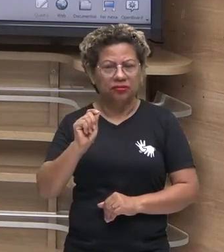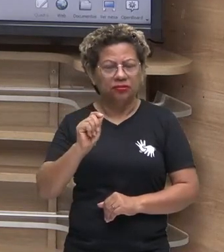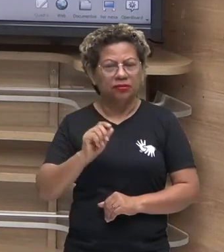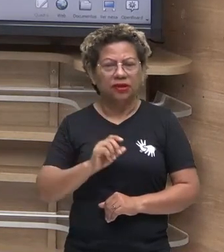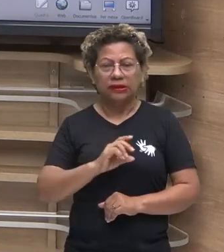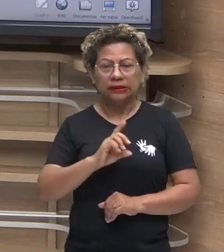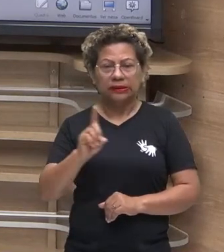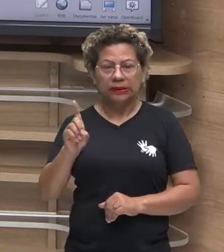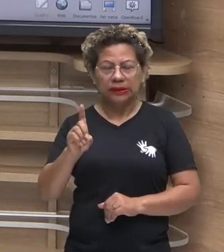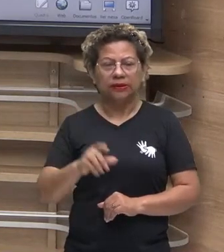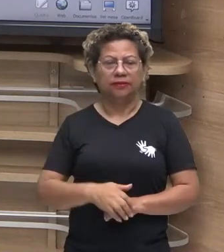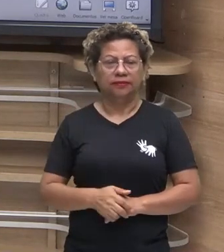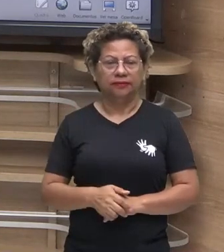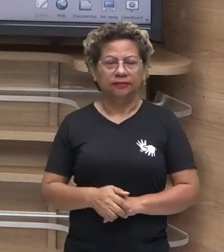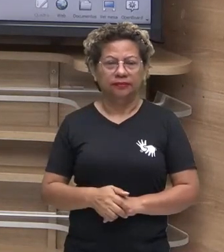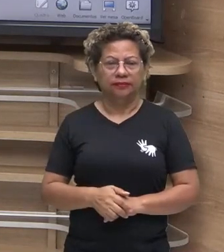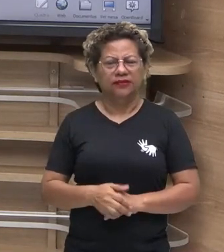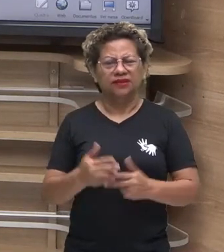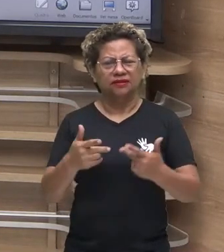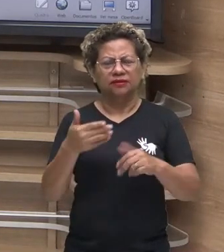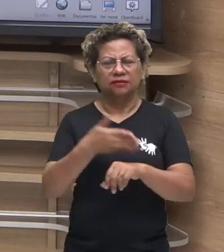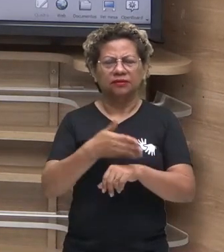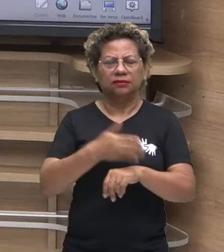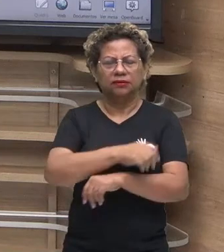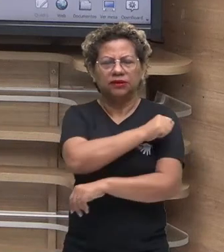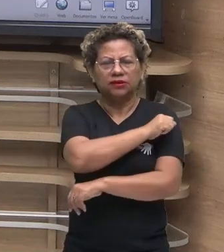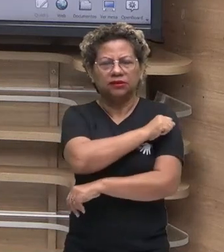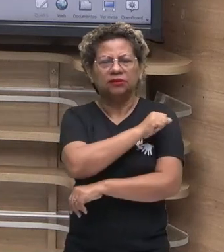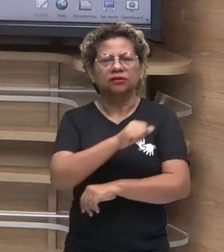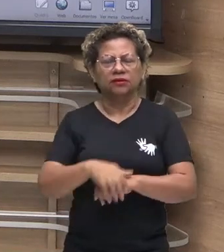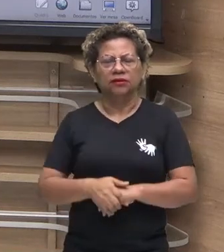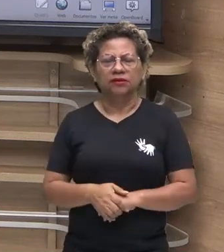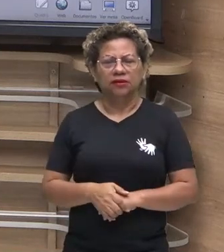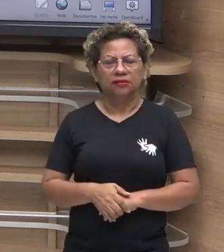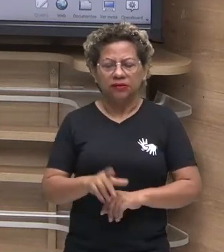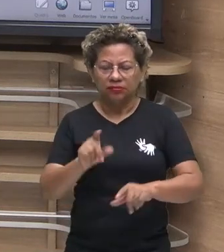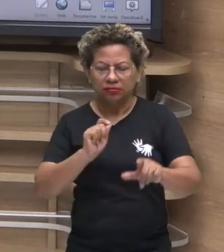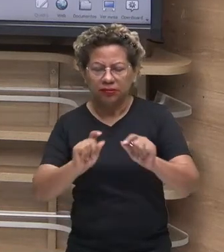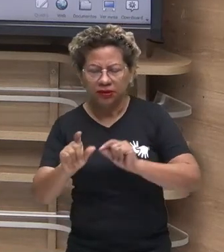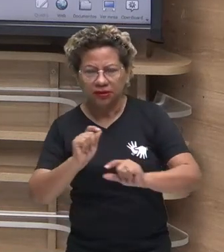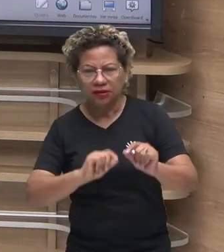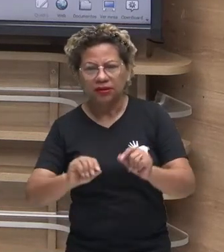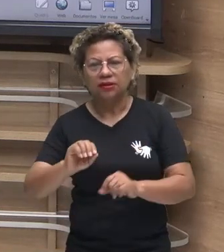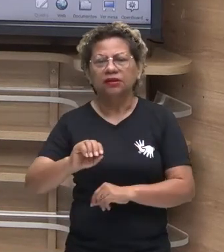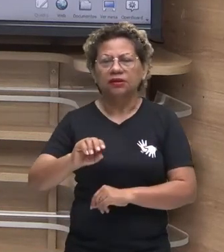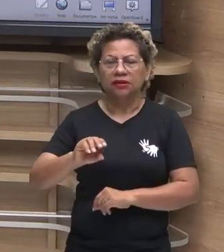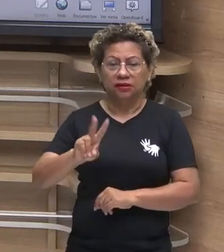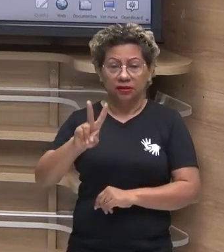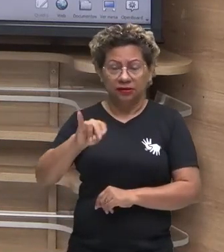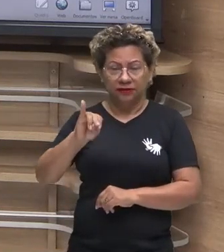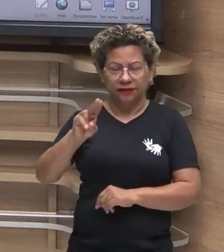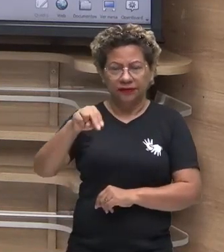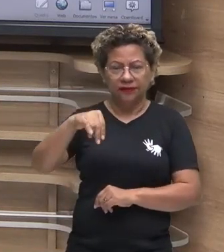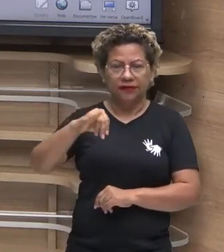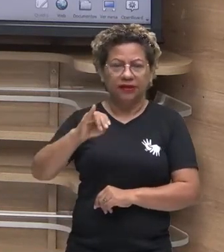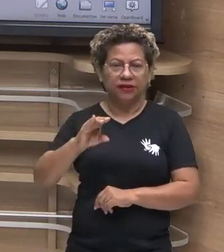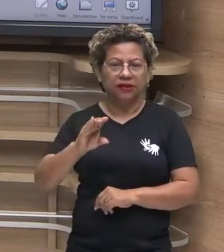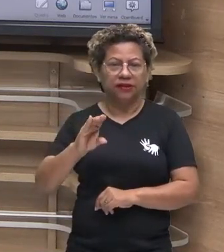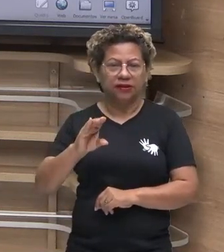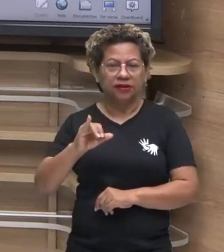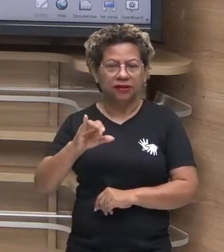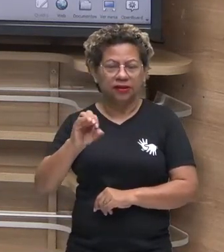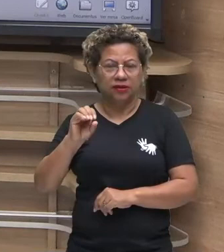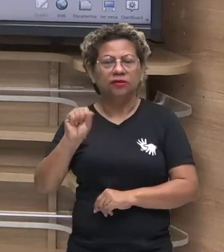A. O Vinícius, que é daqui de Manaus, ele acha que na questão 3 é a letra C e a escola dele é o